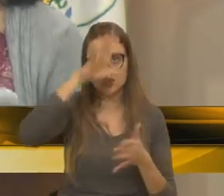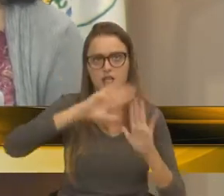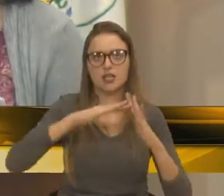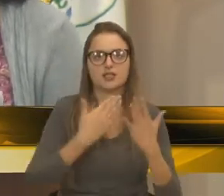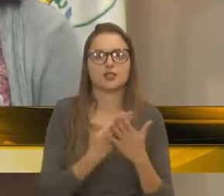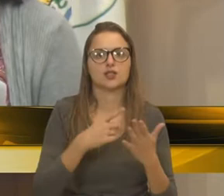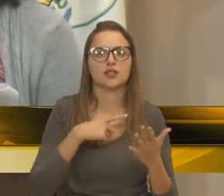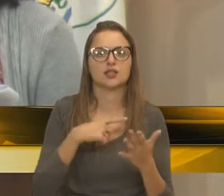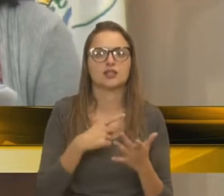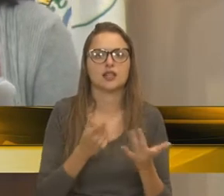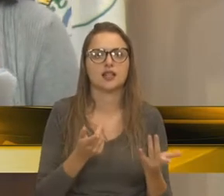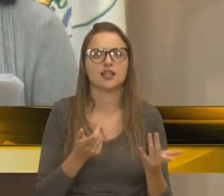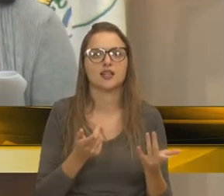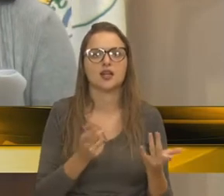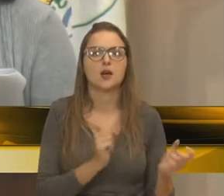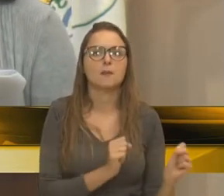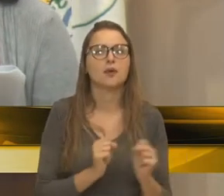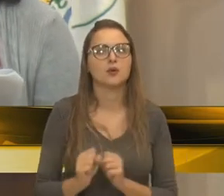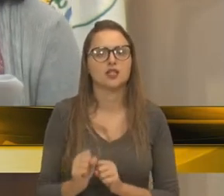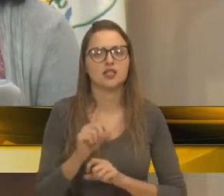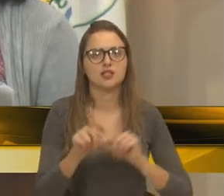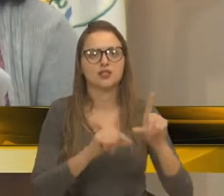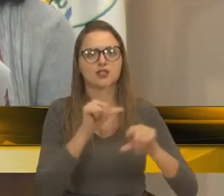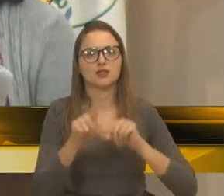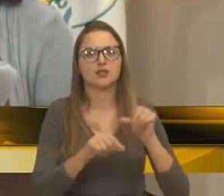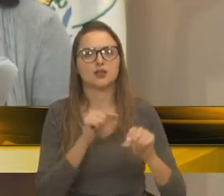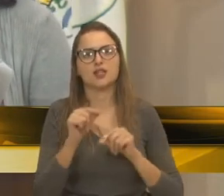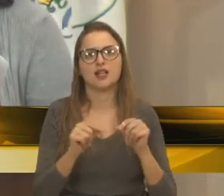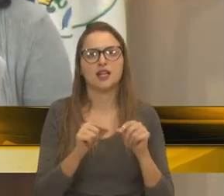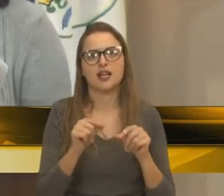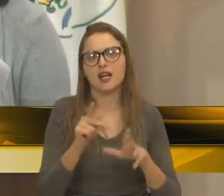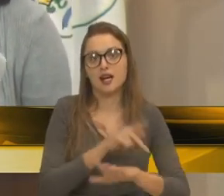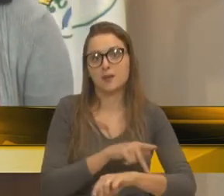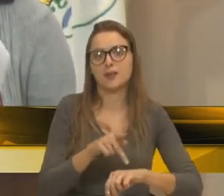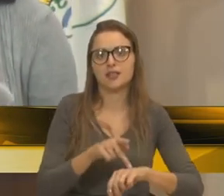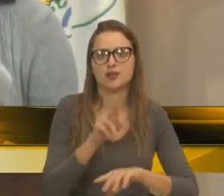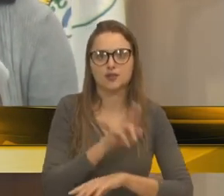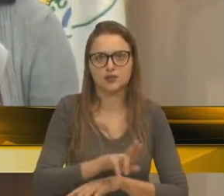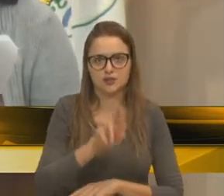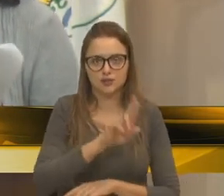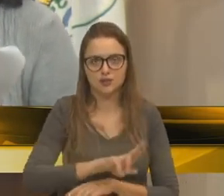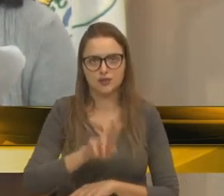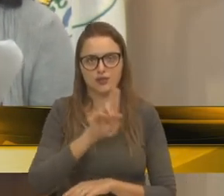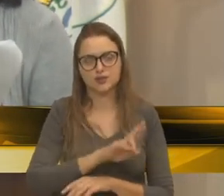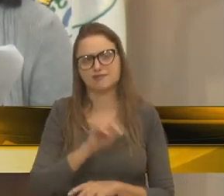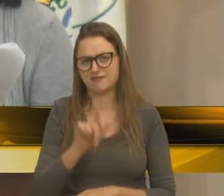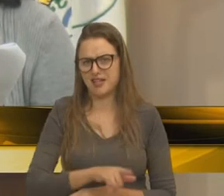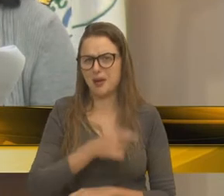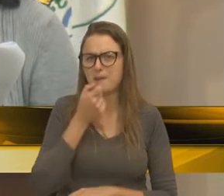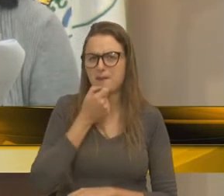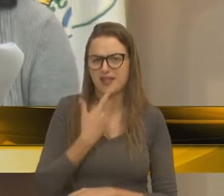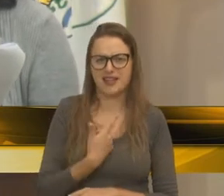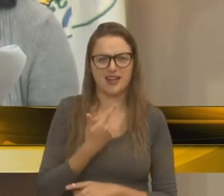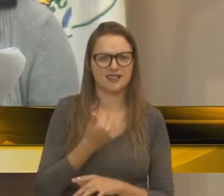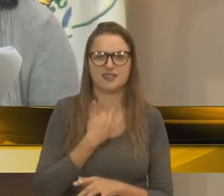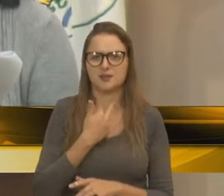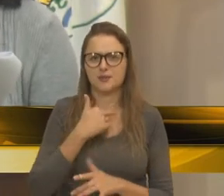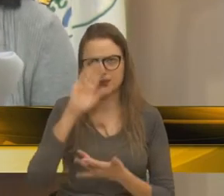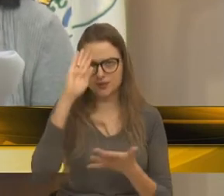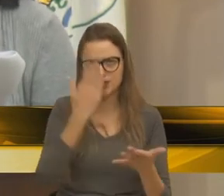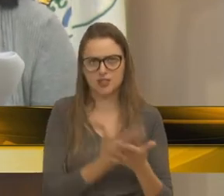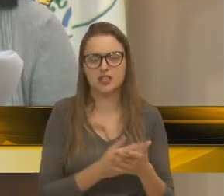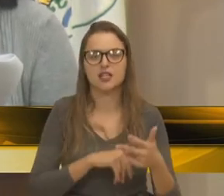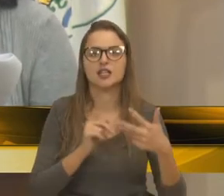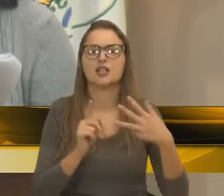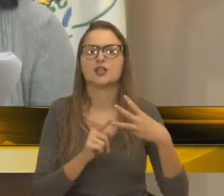suas práticas pedagógicas. É uma piada, né? Uma piada. E aí, no 3, a gente pede